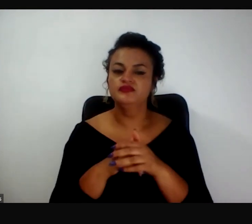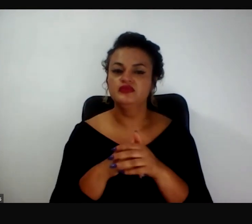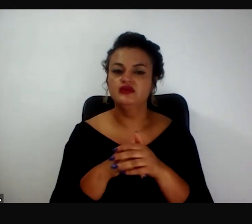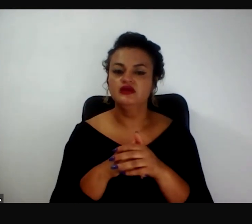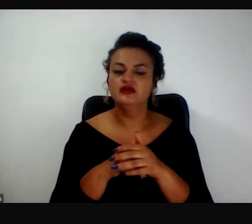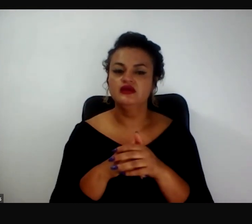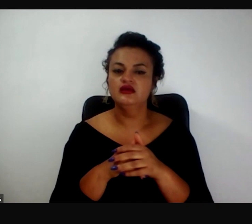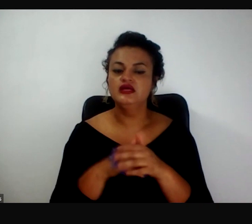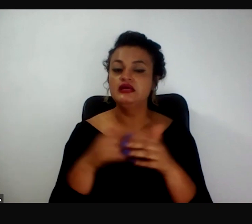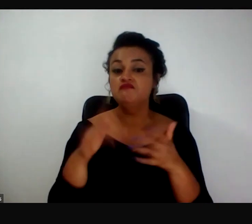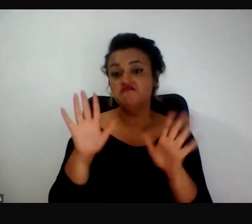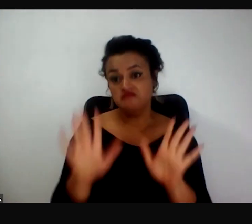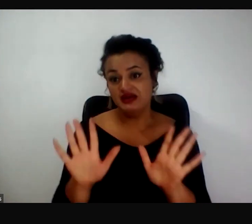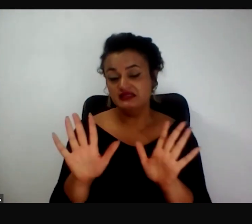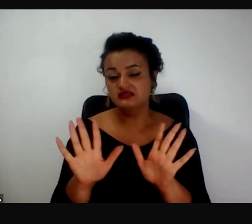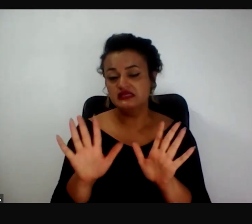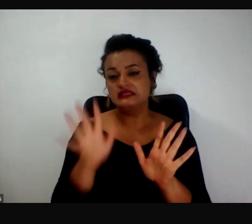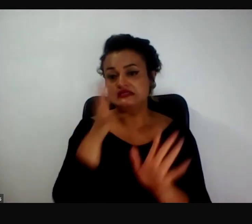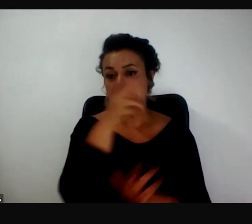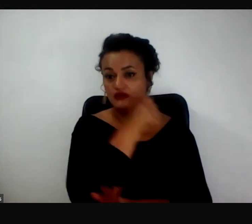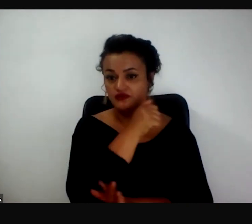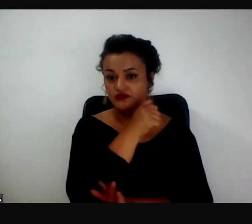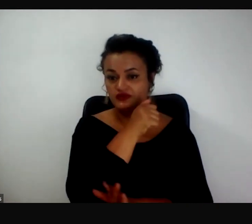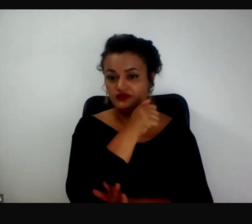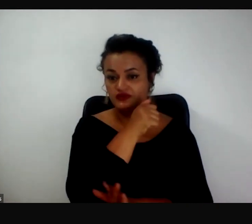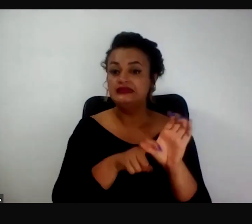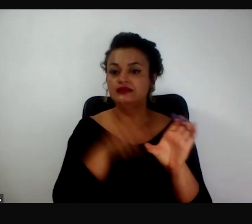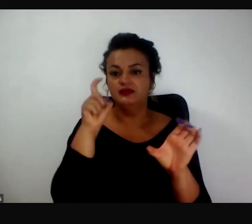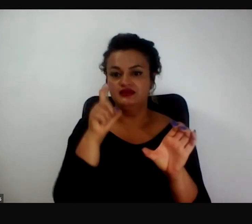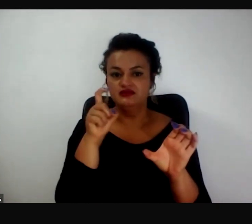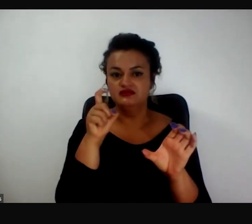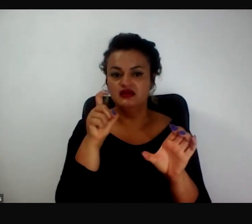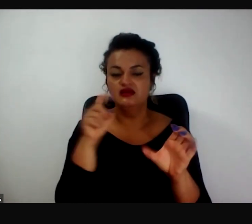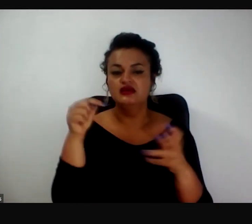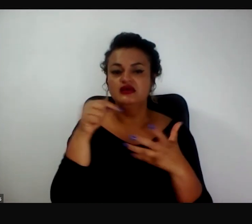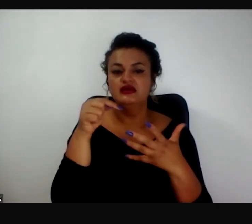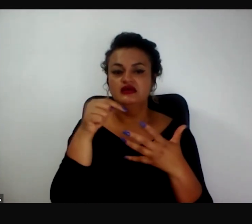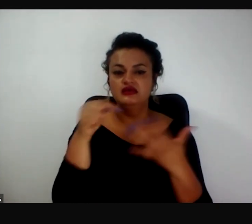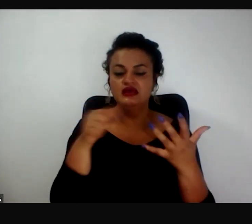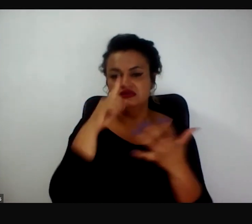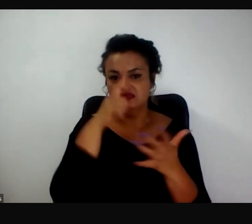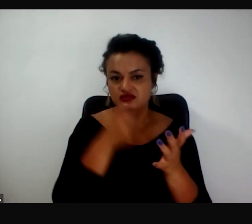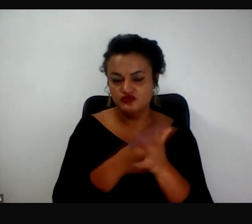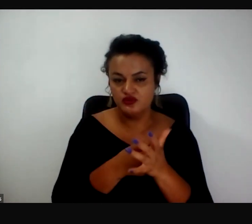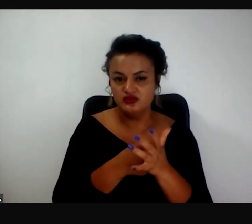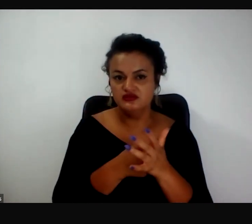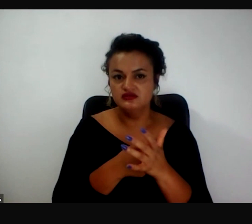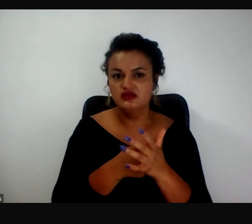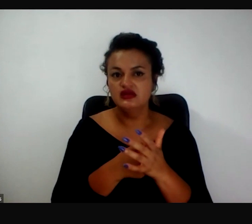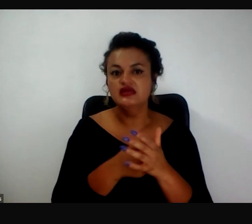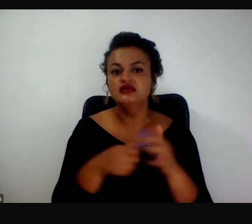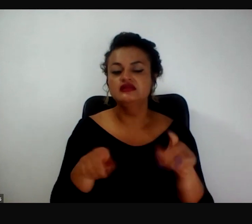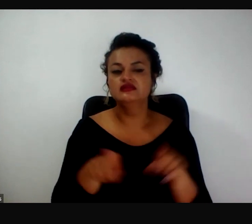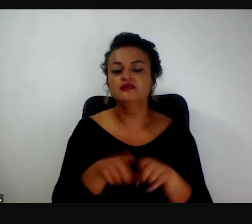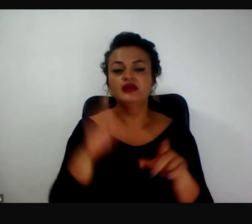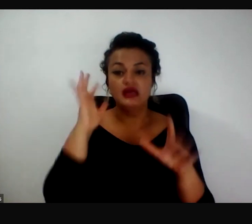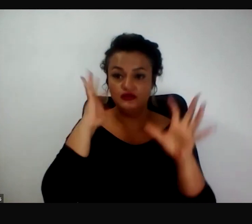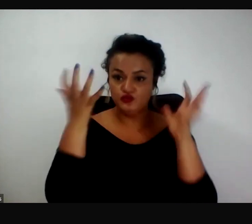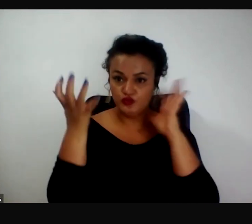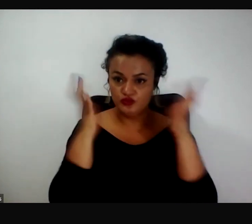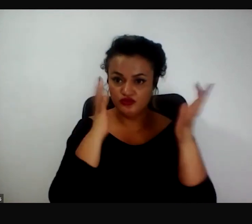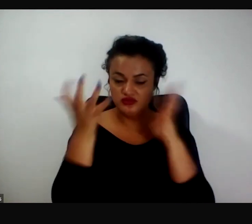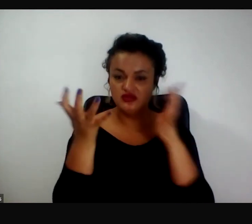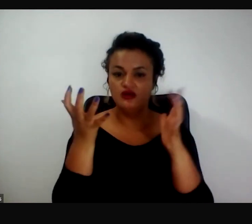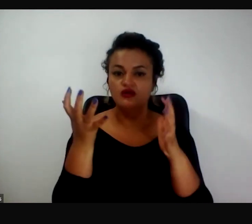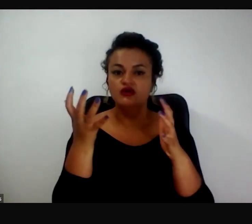todo caso quedará a salvo la independencia de las secciones para el enjuiciamiento y resolución de los